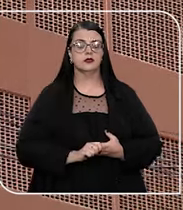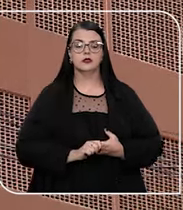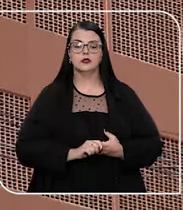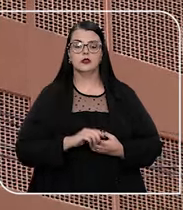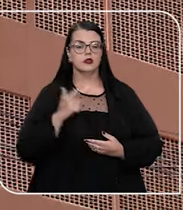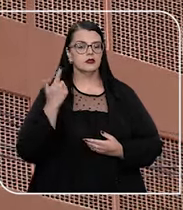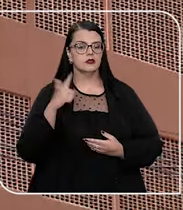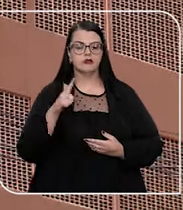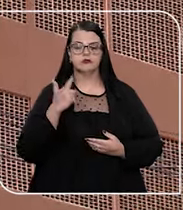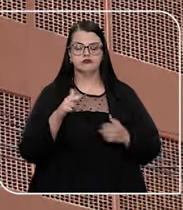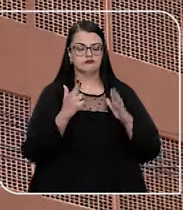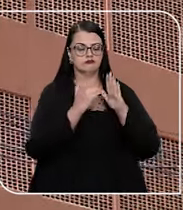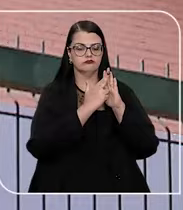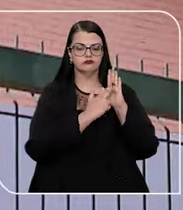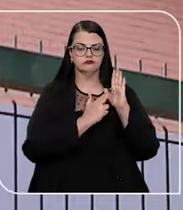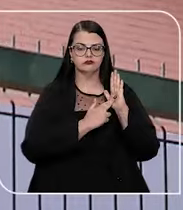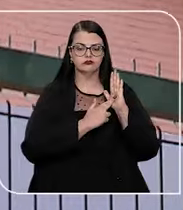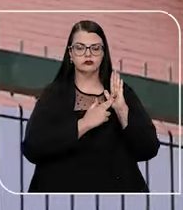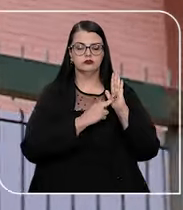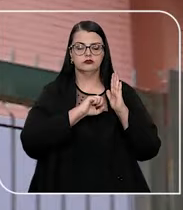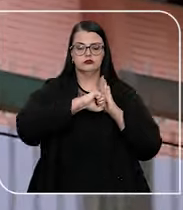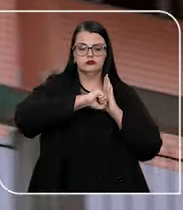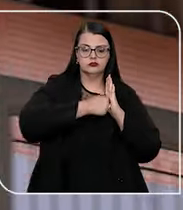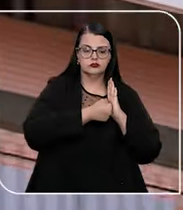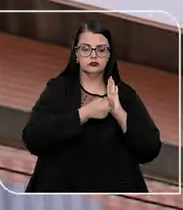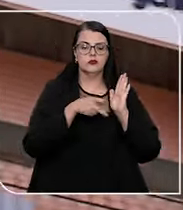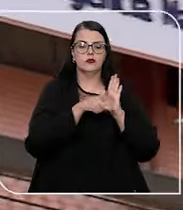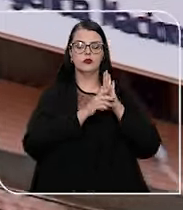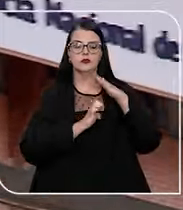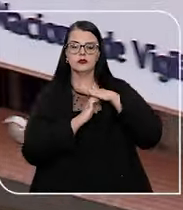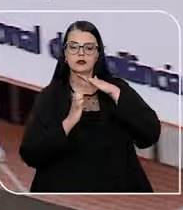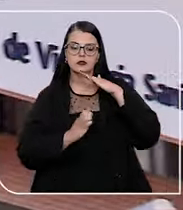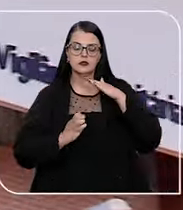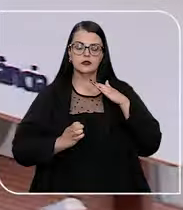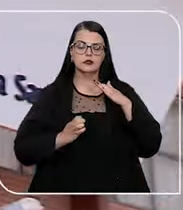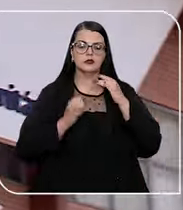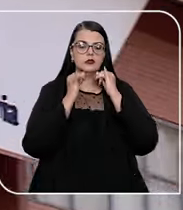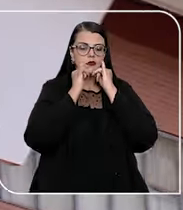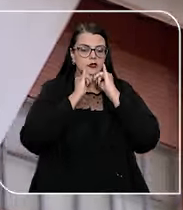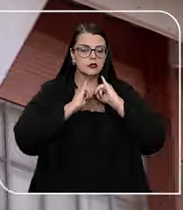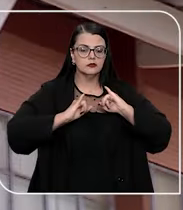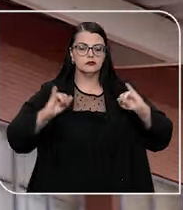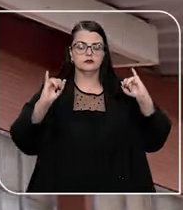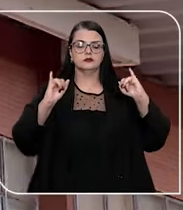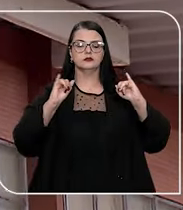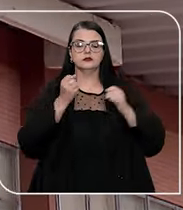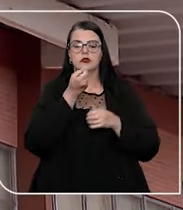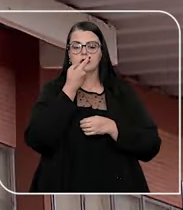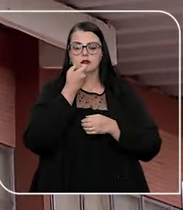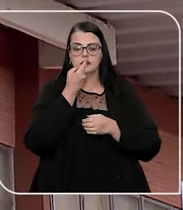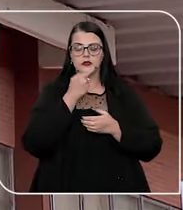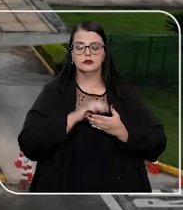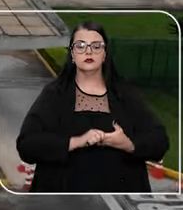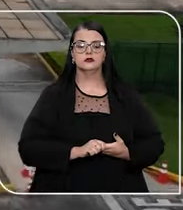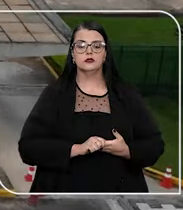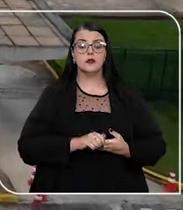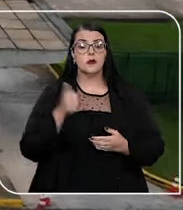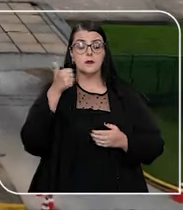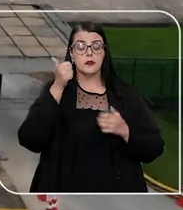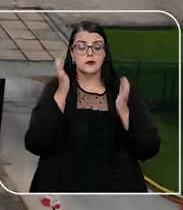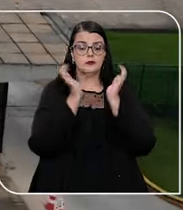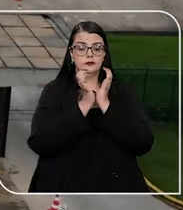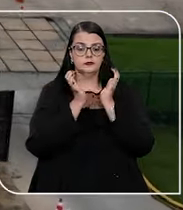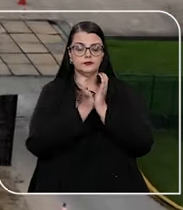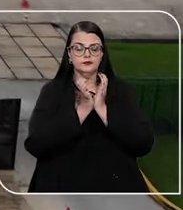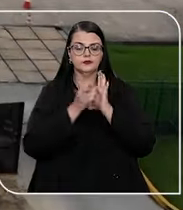Anvisa não tem poder normativo para restringir as ações das empresas com relação à publicidade de medicamentos para a